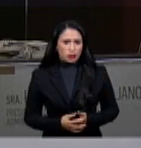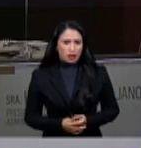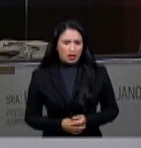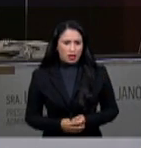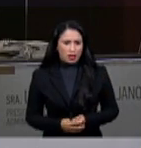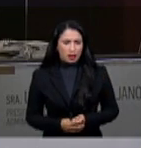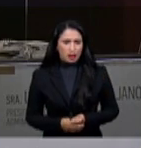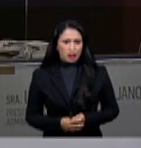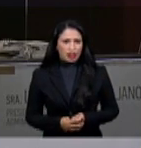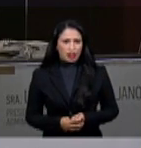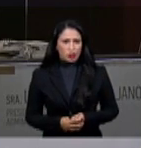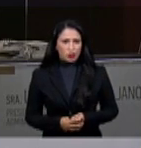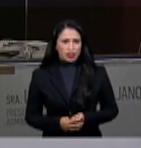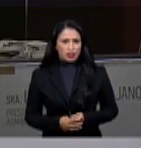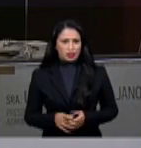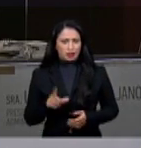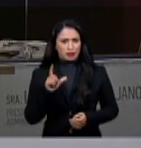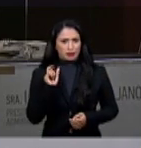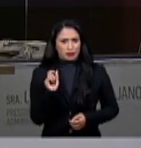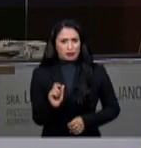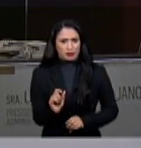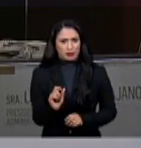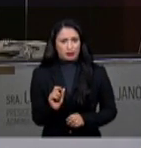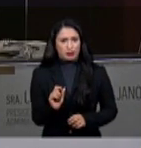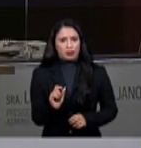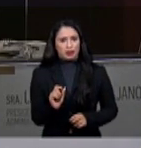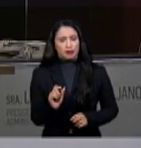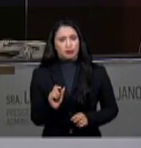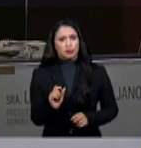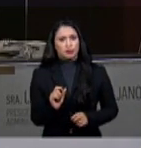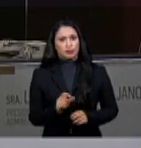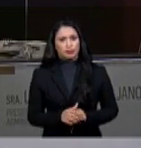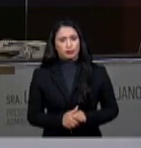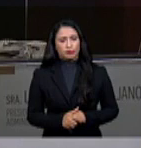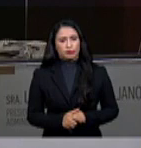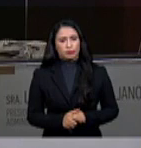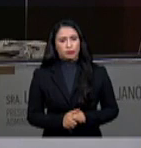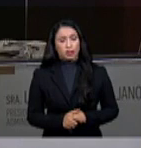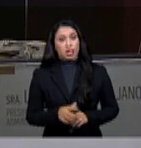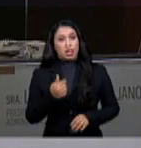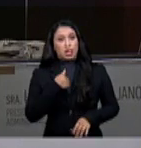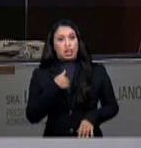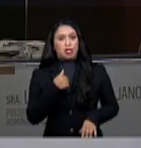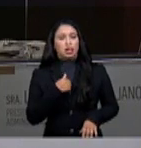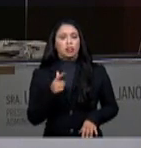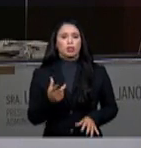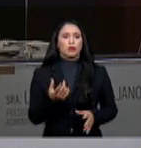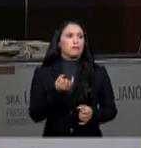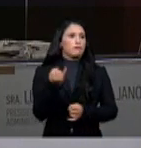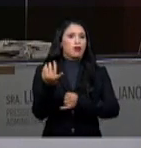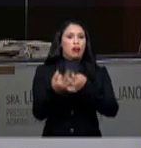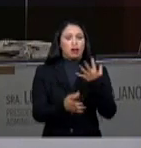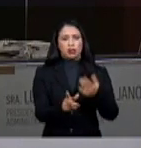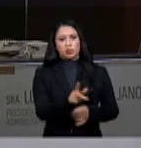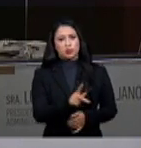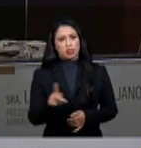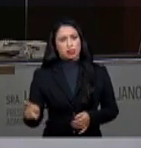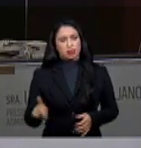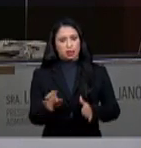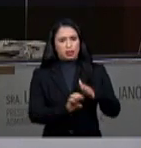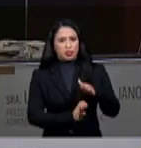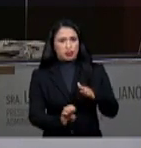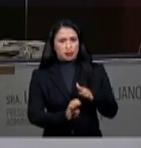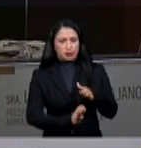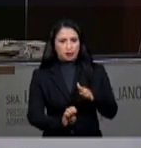acho que nós já discutimos uma vez e agora no Unidos para vacina então muito homens muito Presidente empresa a Maria Silva contra a